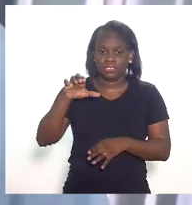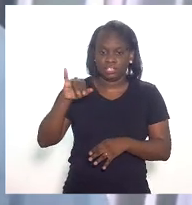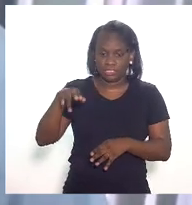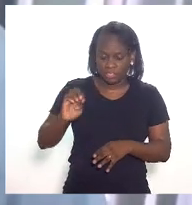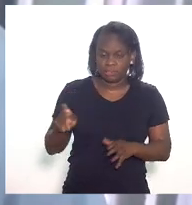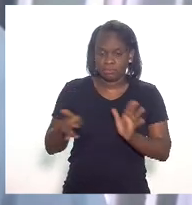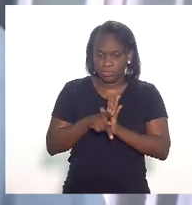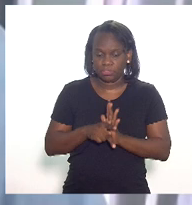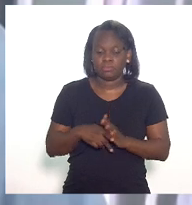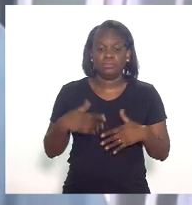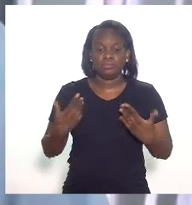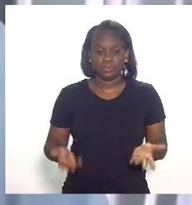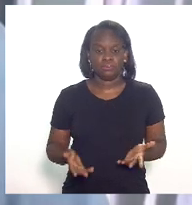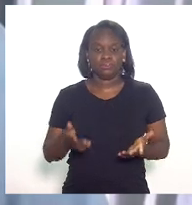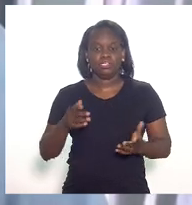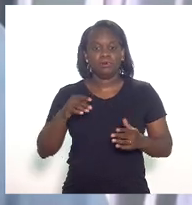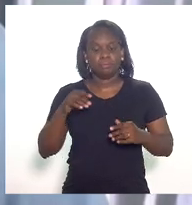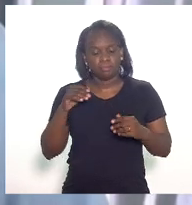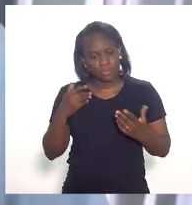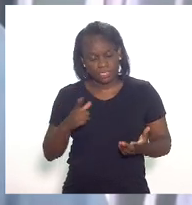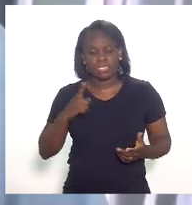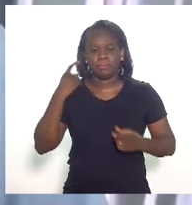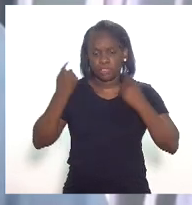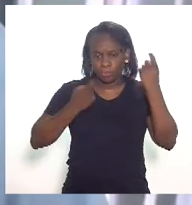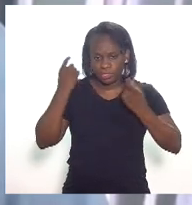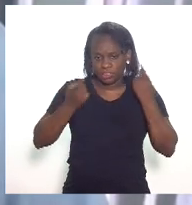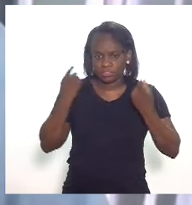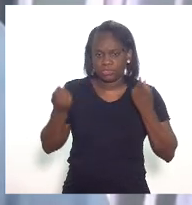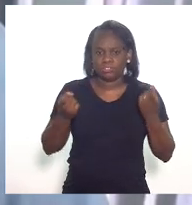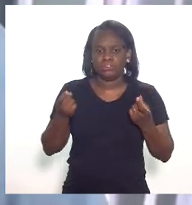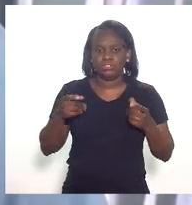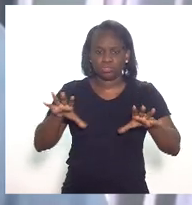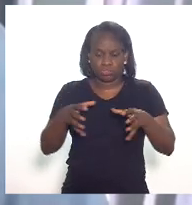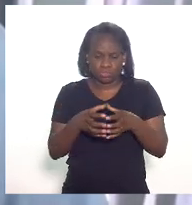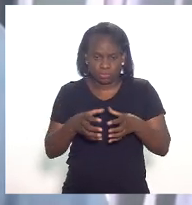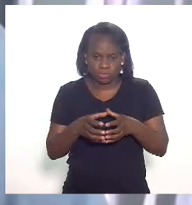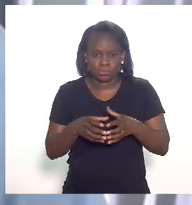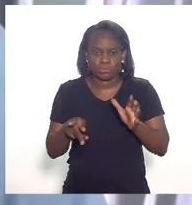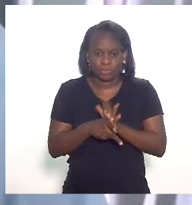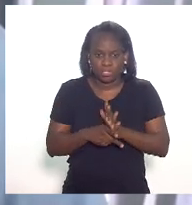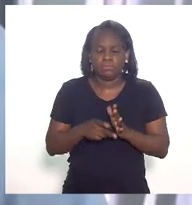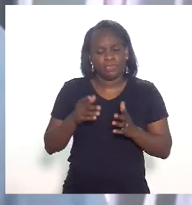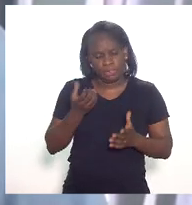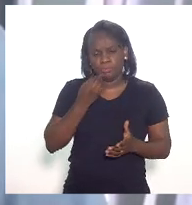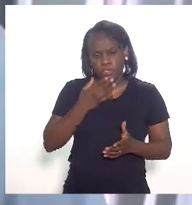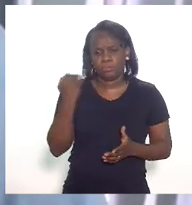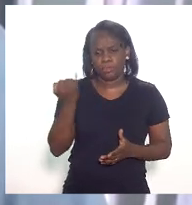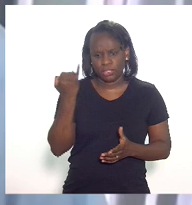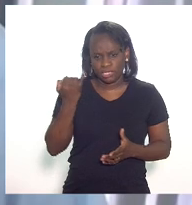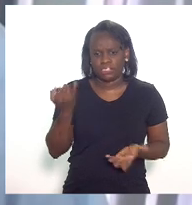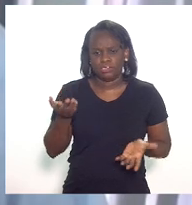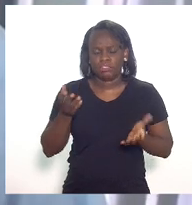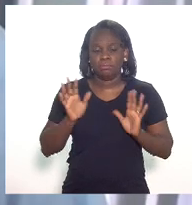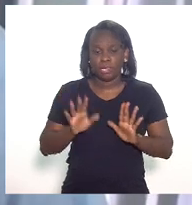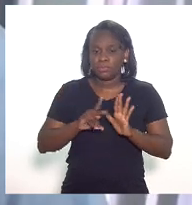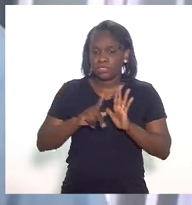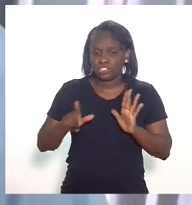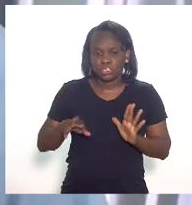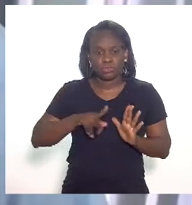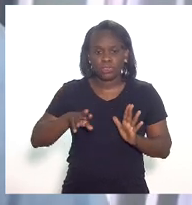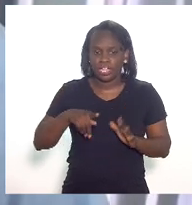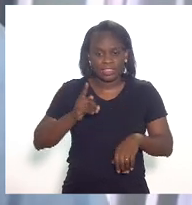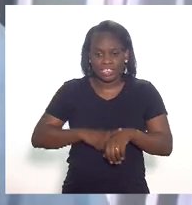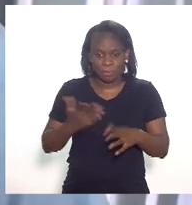nesse sentido. Então, assim, embora as preocupações, a preocupação com o setor do ponto de vista econômico seja válida e necessária, o projeto não é para os tempos